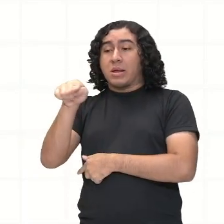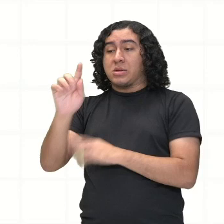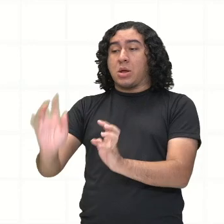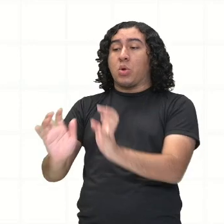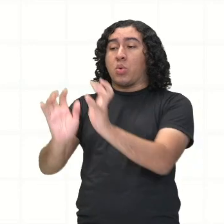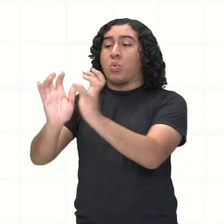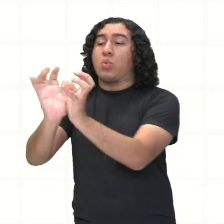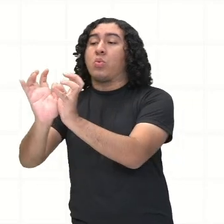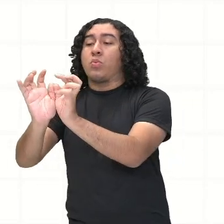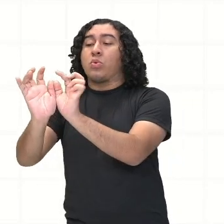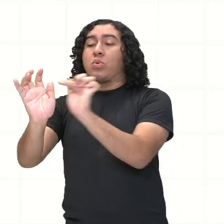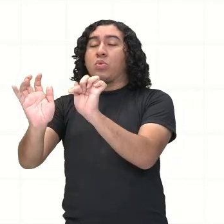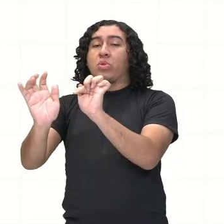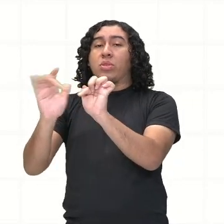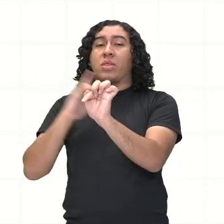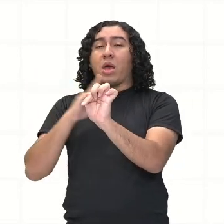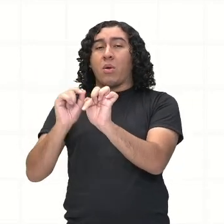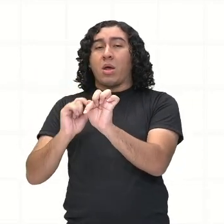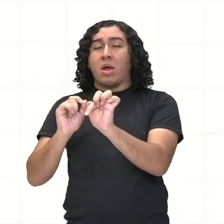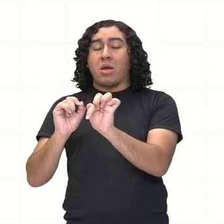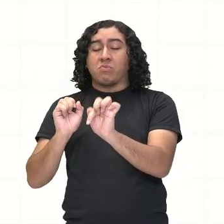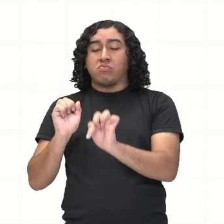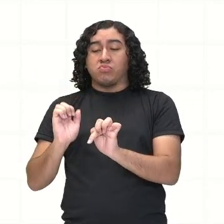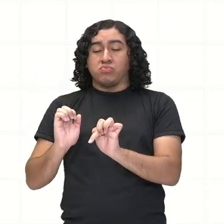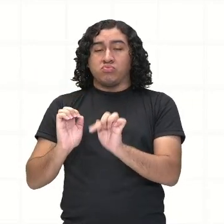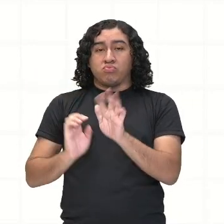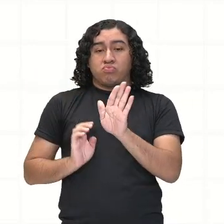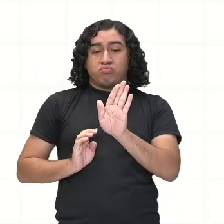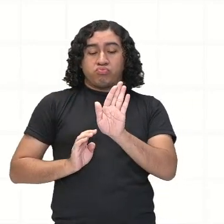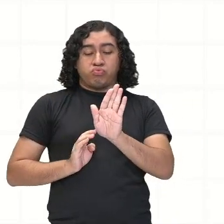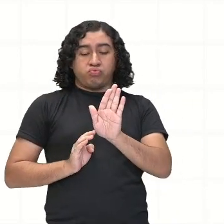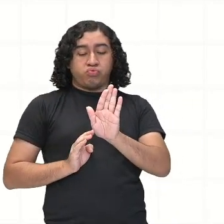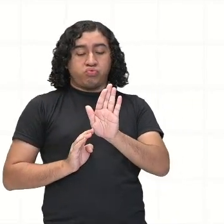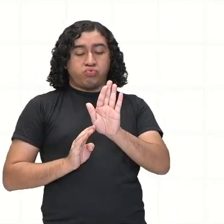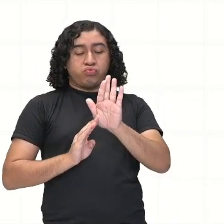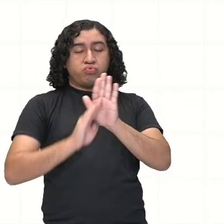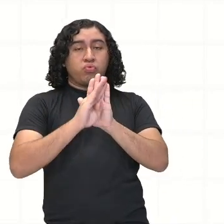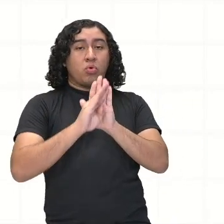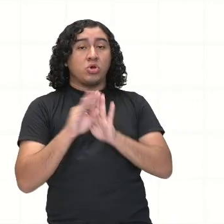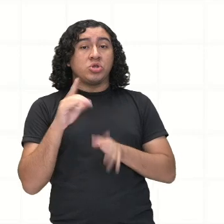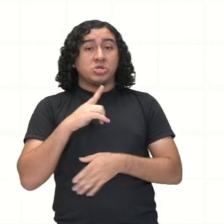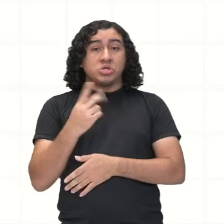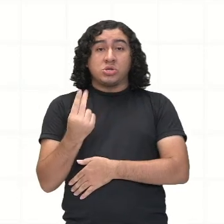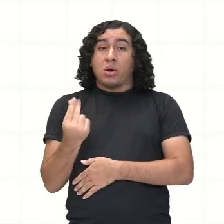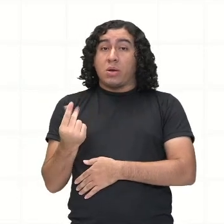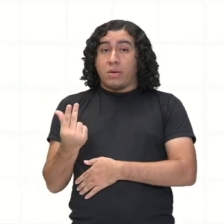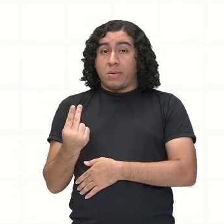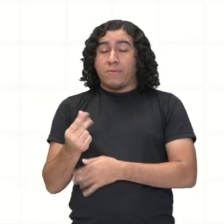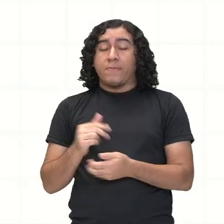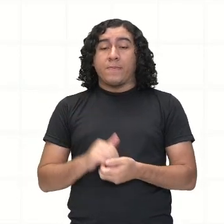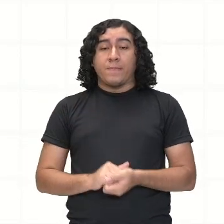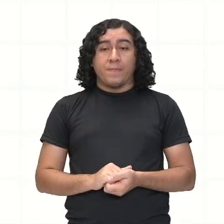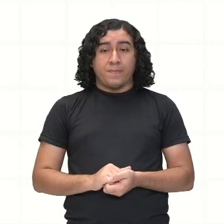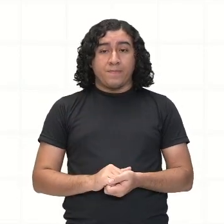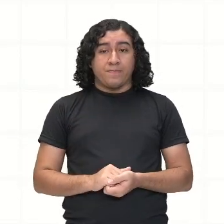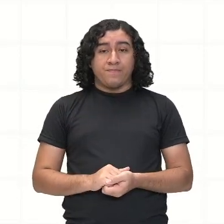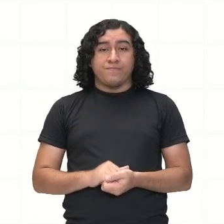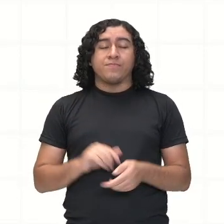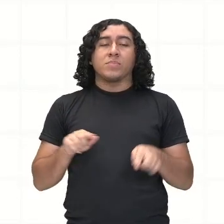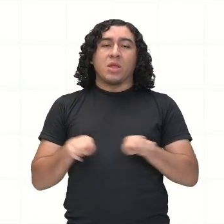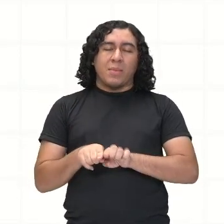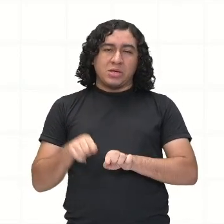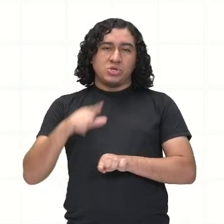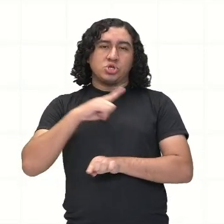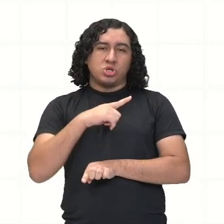que estava ascendendo, era aquela classe que estava com dinheiro, que tinha ali uma